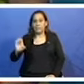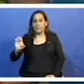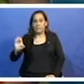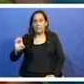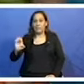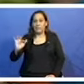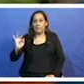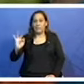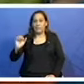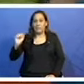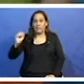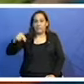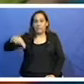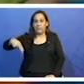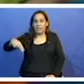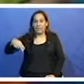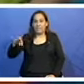Elefante.